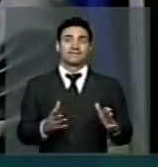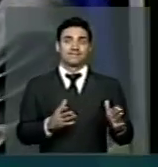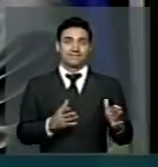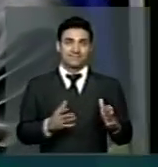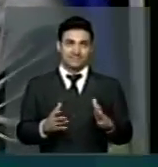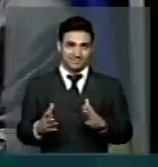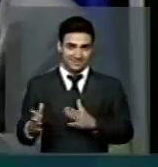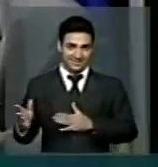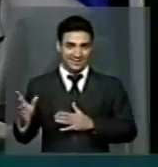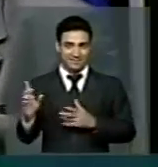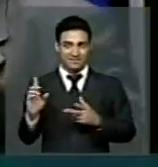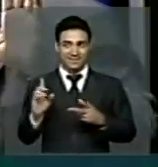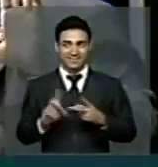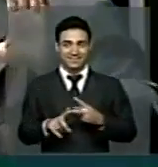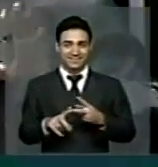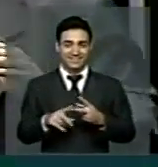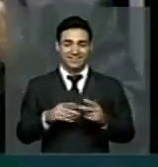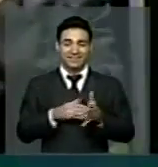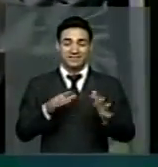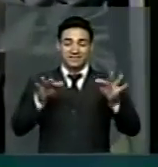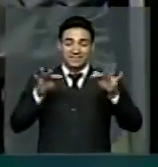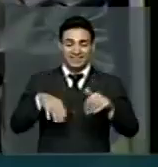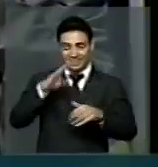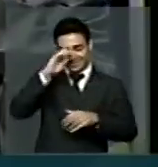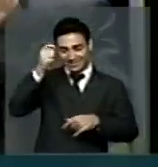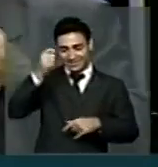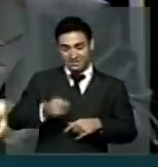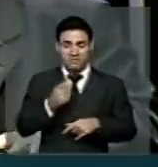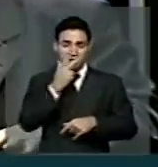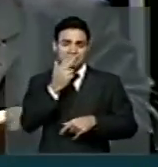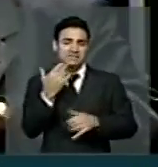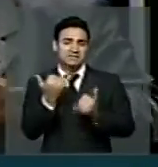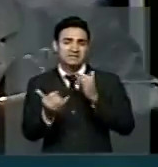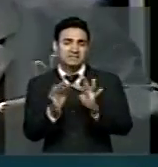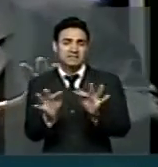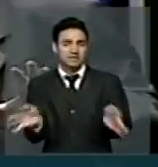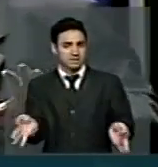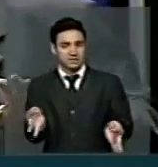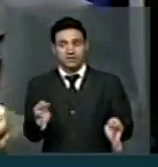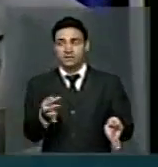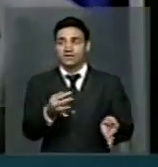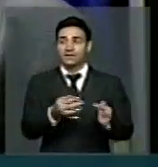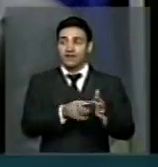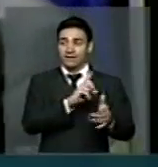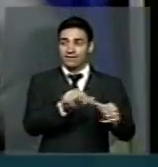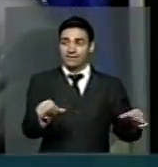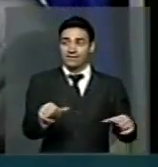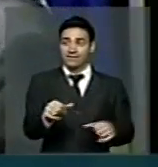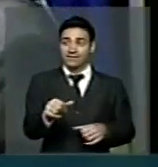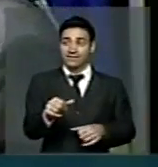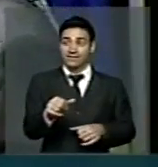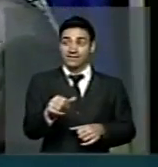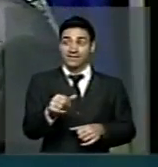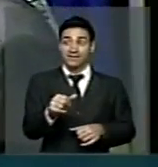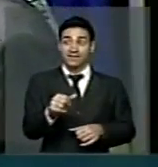no final da ditadura militar, era muito simples. Eram 101